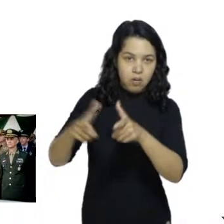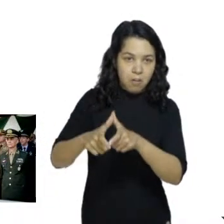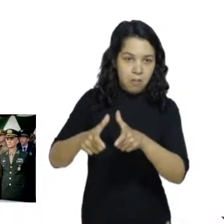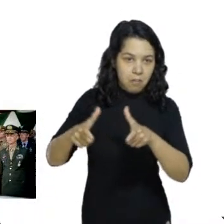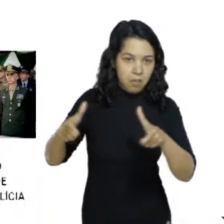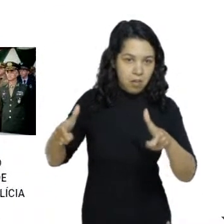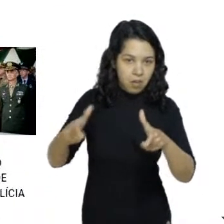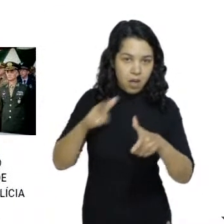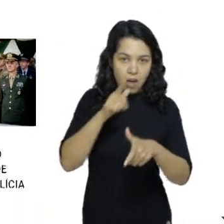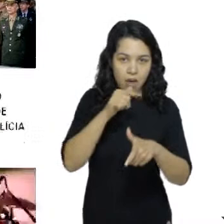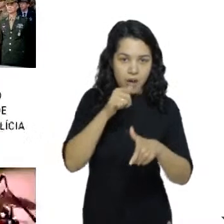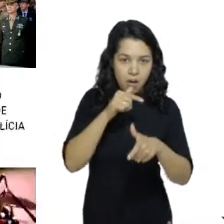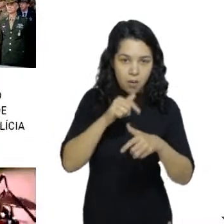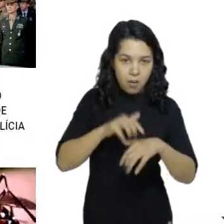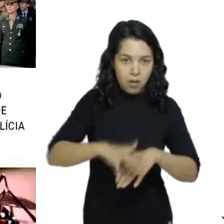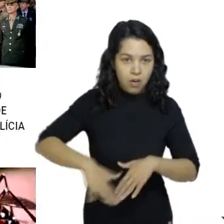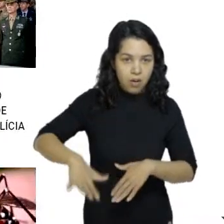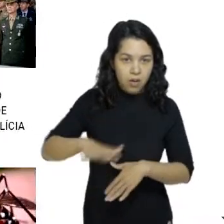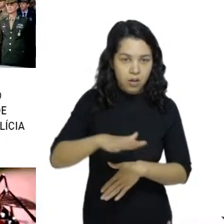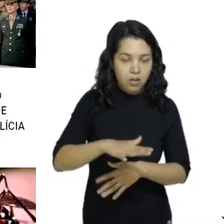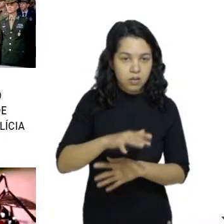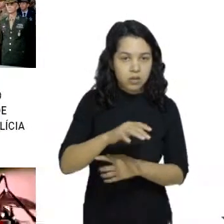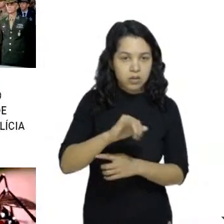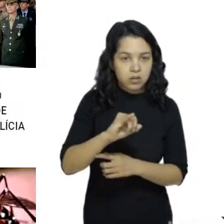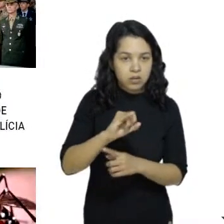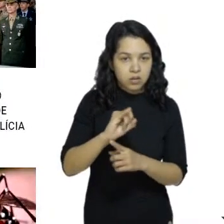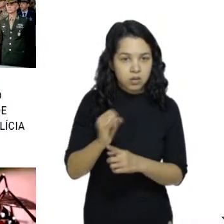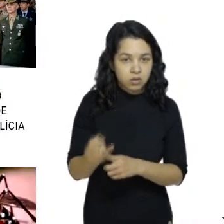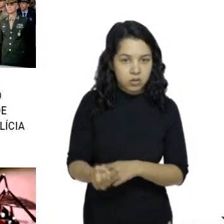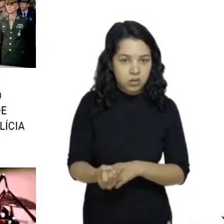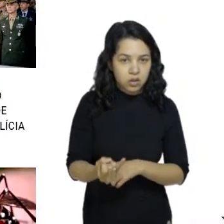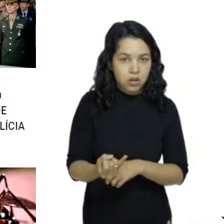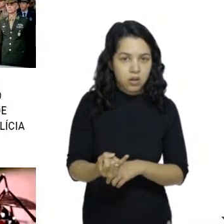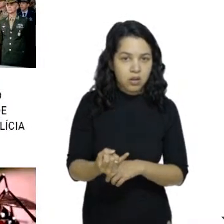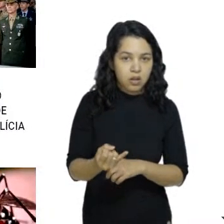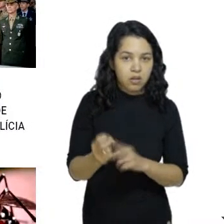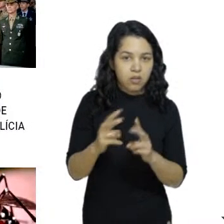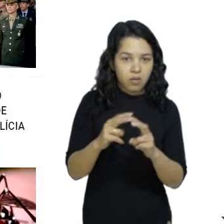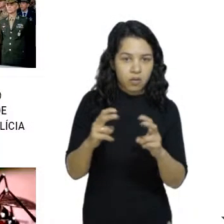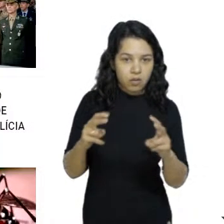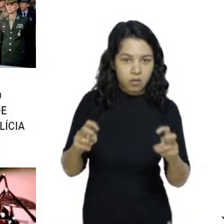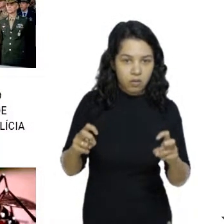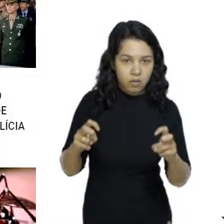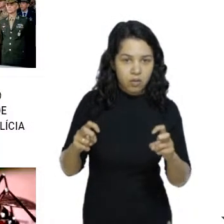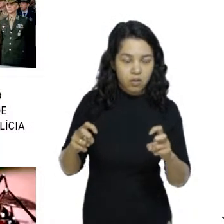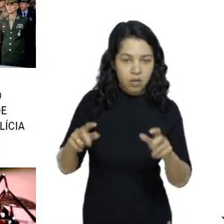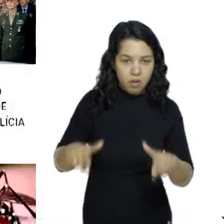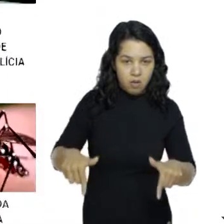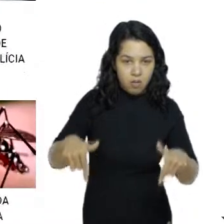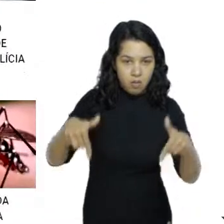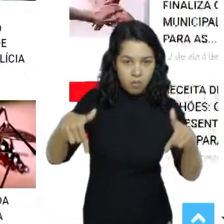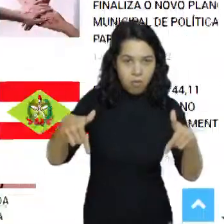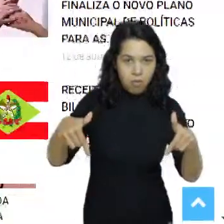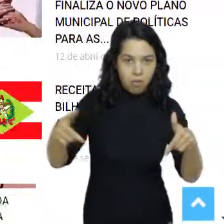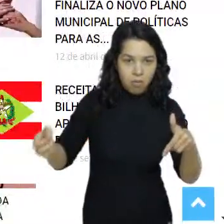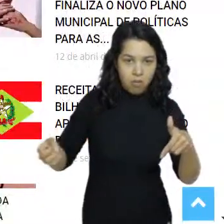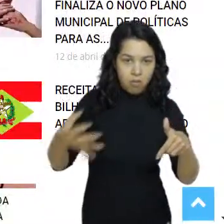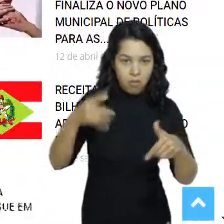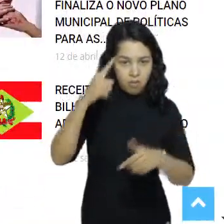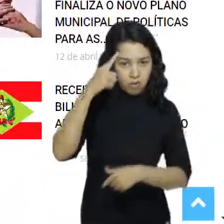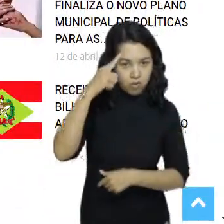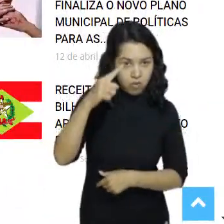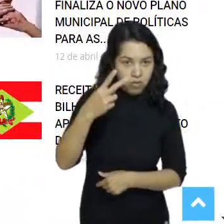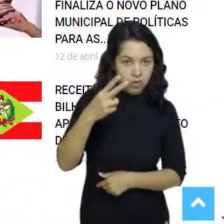ali é da inauguração do empreendimento dia 25